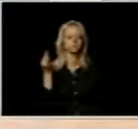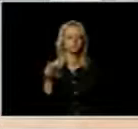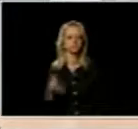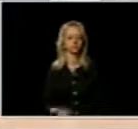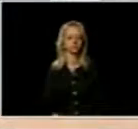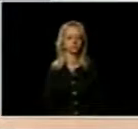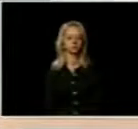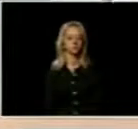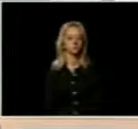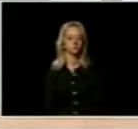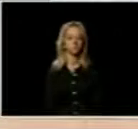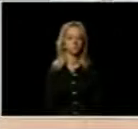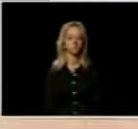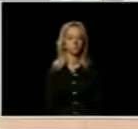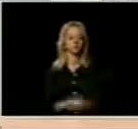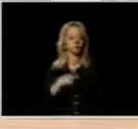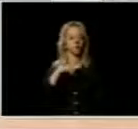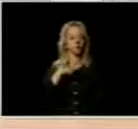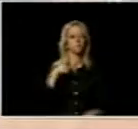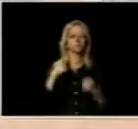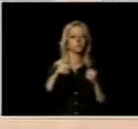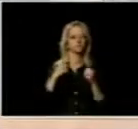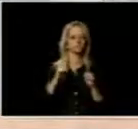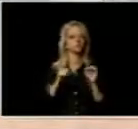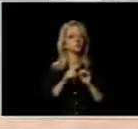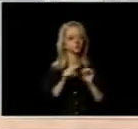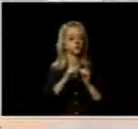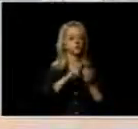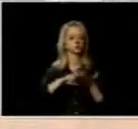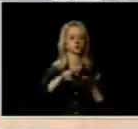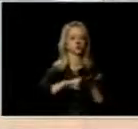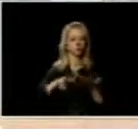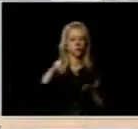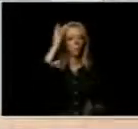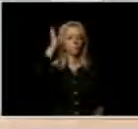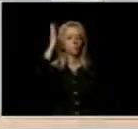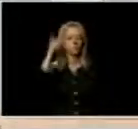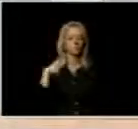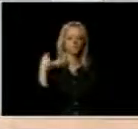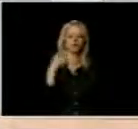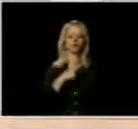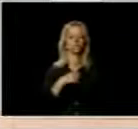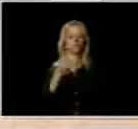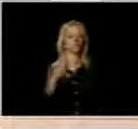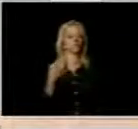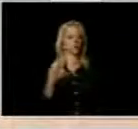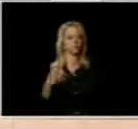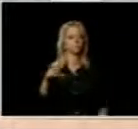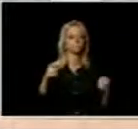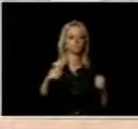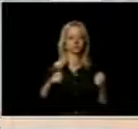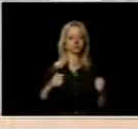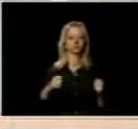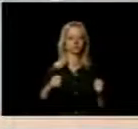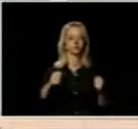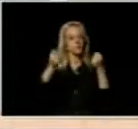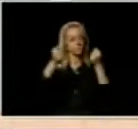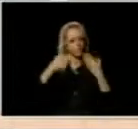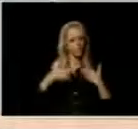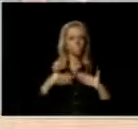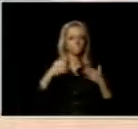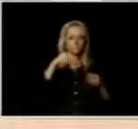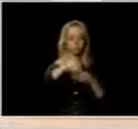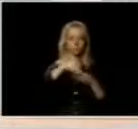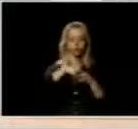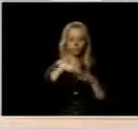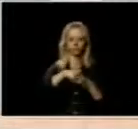nós precisamos fazer essa leitura. Fazer a leitura da Taubaté que queremos. Então, presidente, justifica aqui meu voto. Novamente nós demos um aval